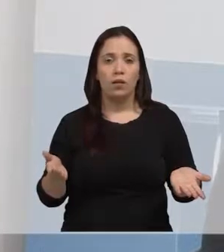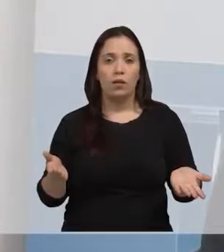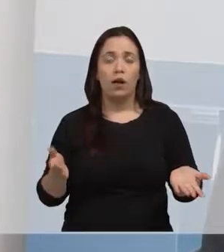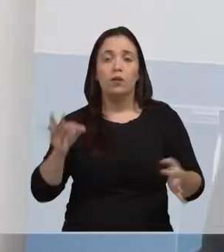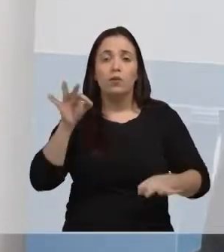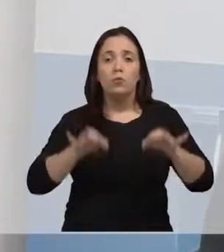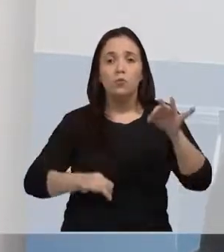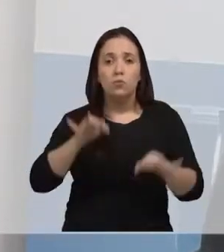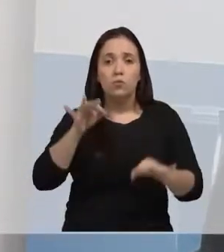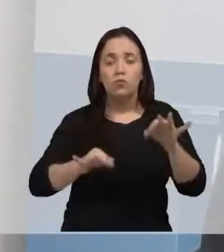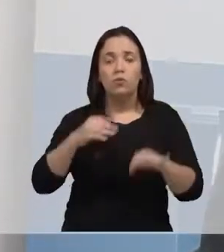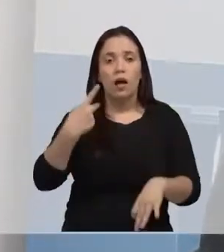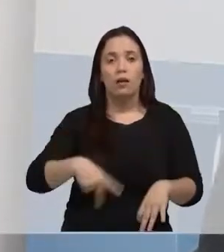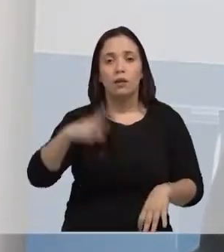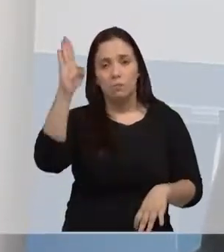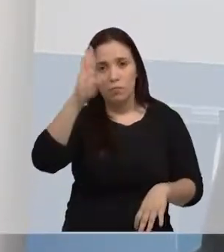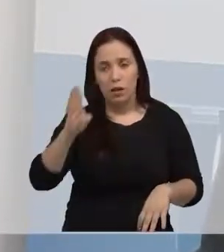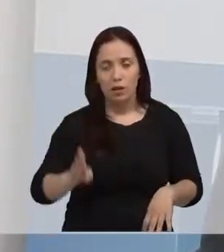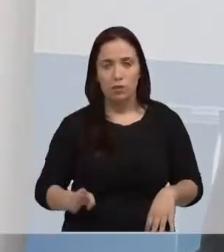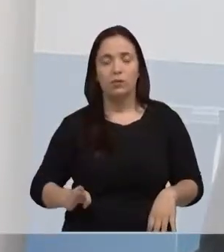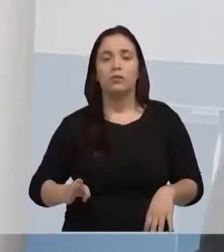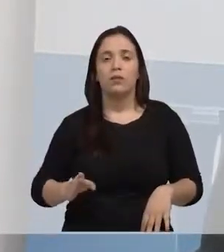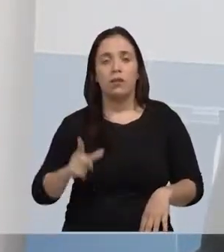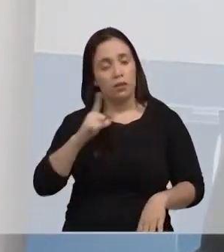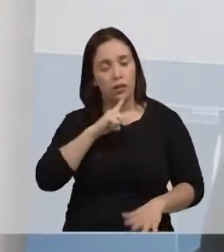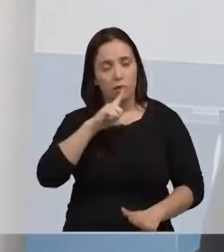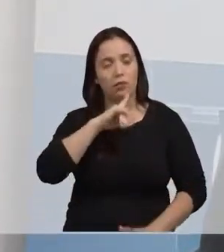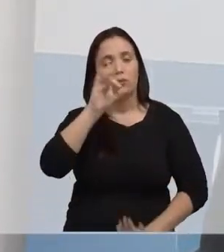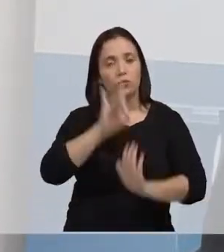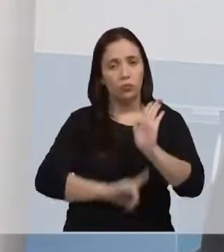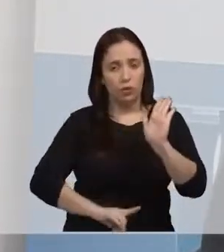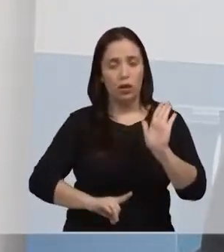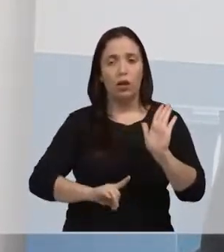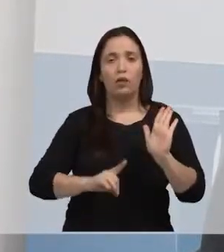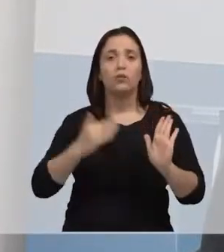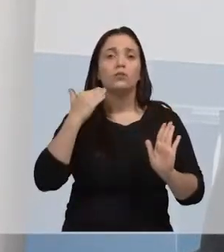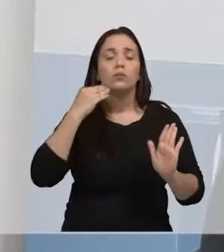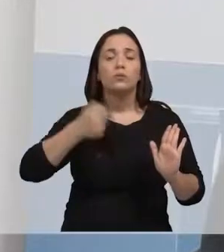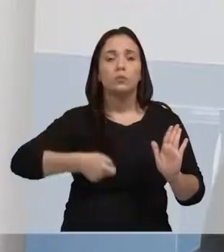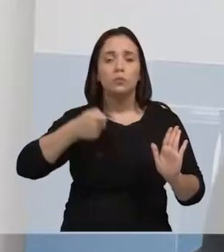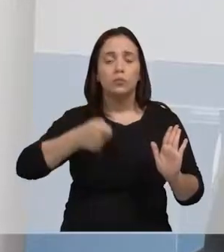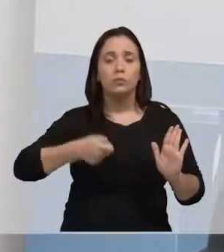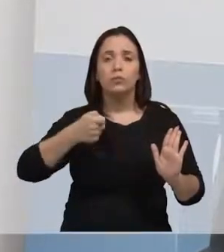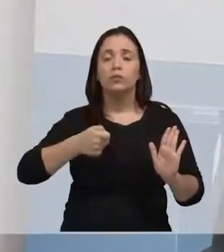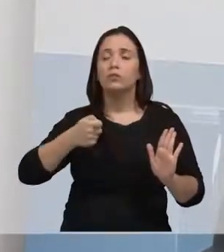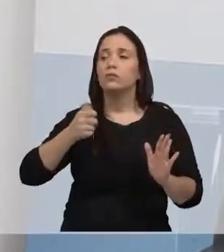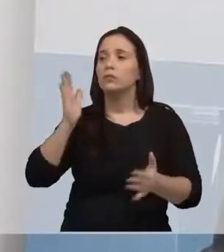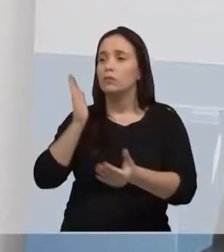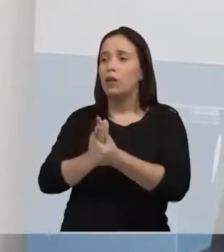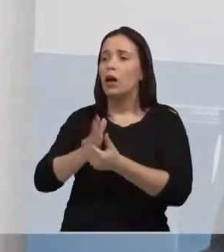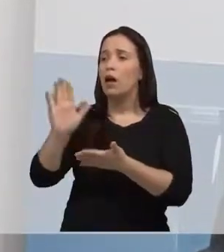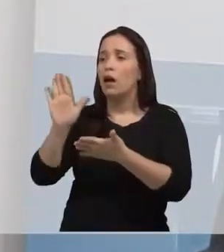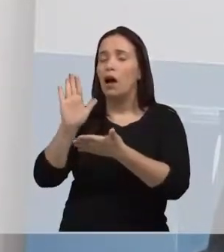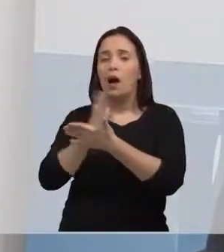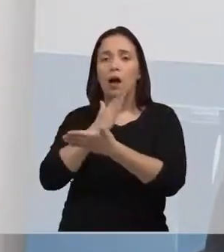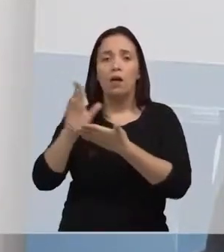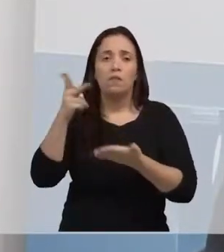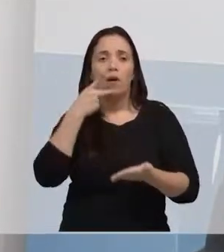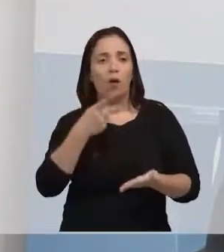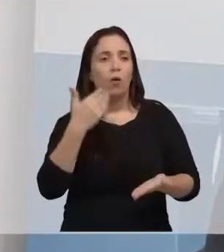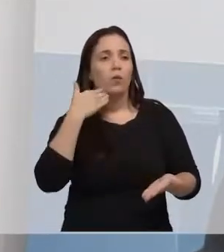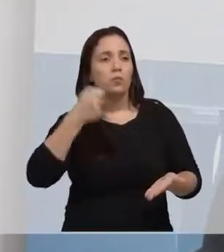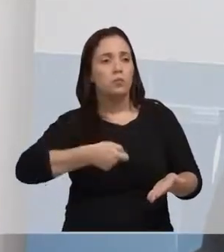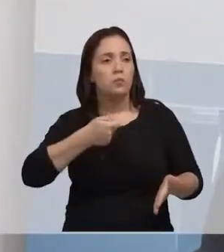decisões da justiça brasileira, do Estado Democrático de Direito, de vários juízes desse país. E não, mas juízes são corruptos, são comprados, não sei o